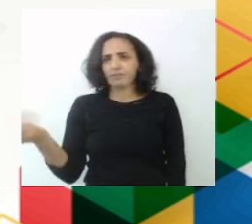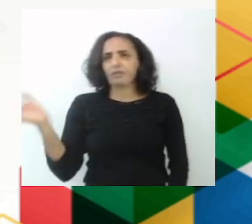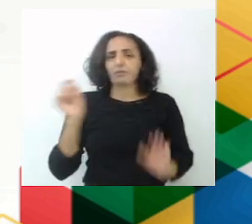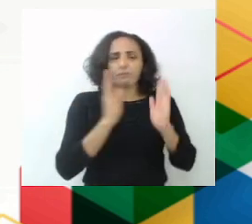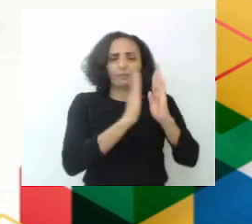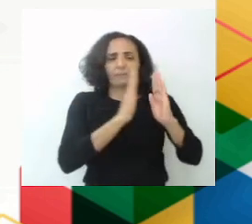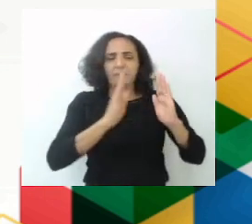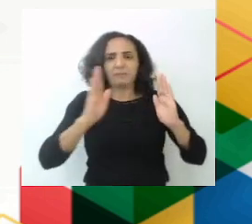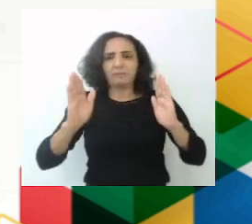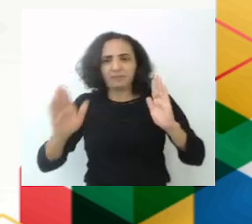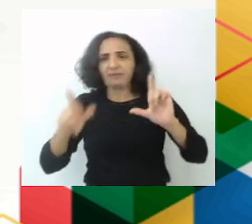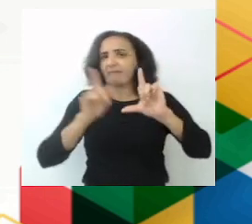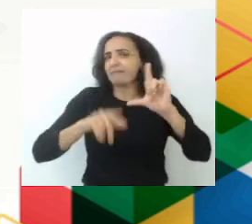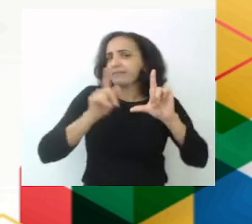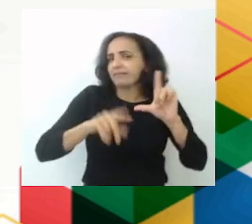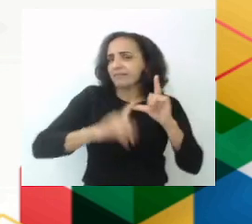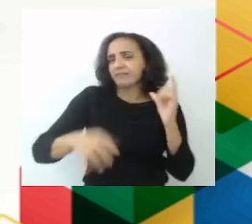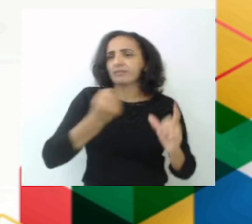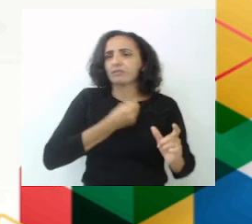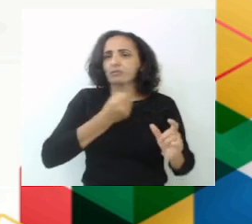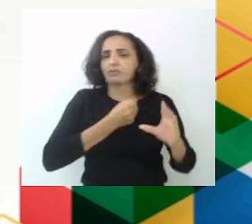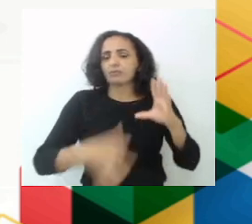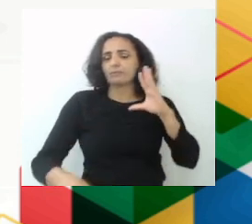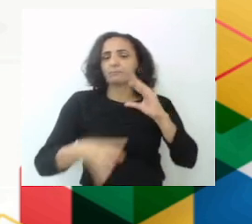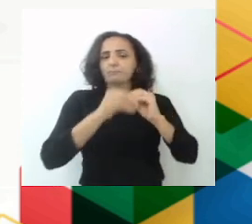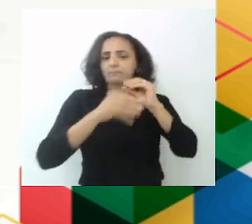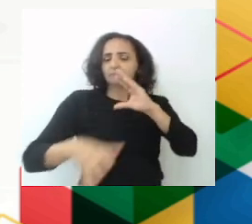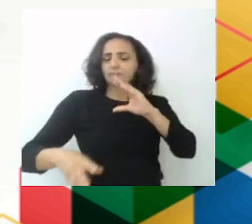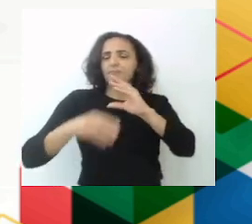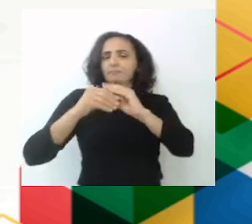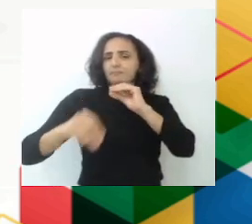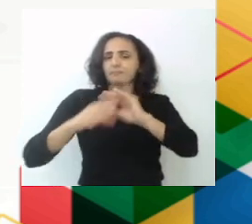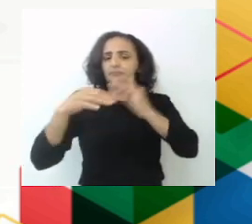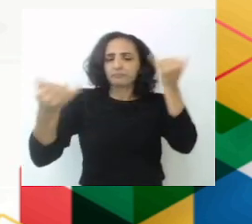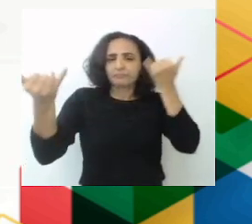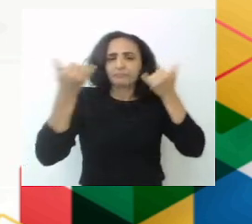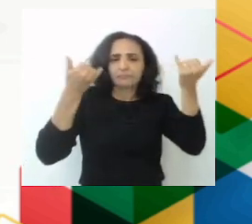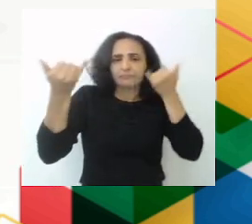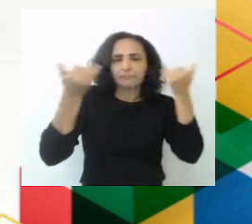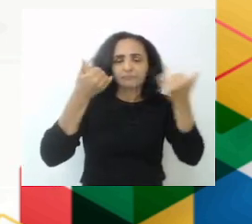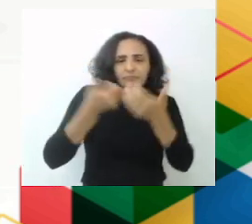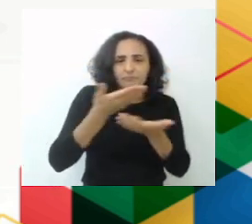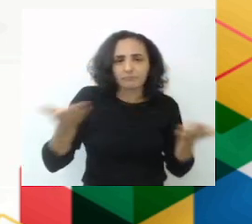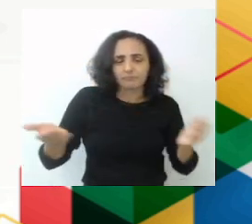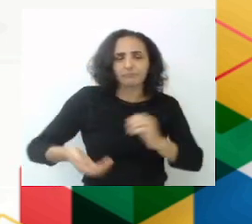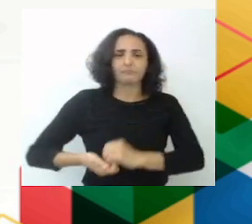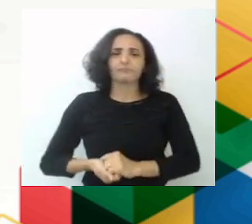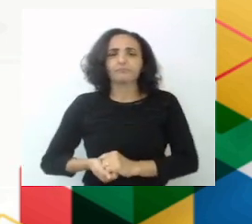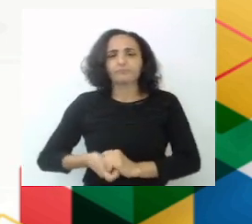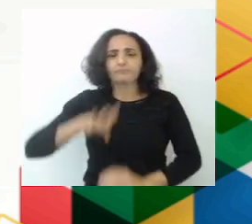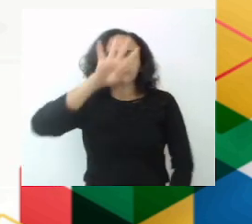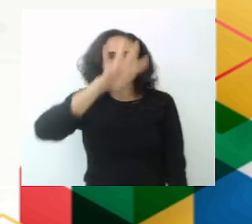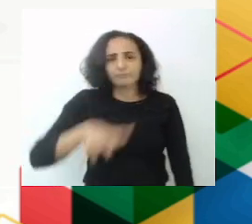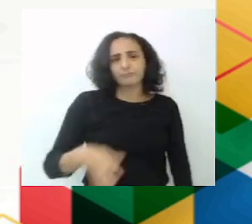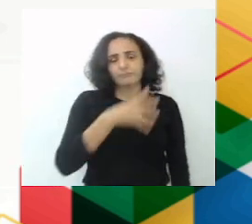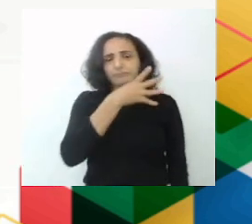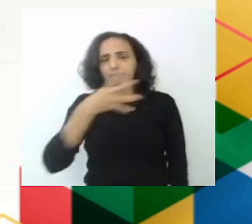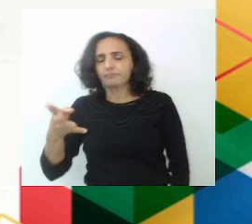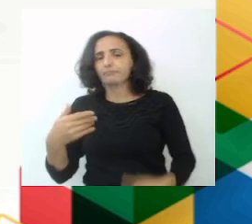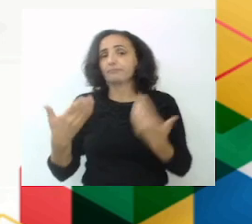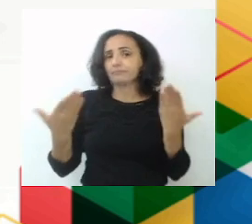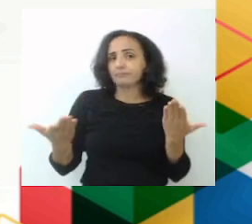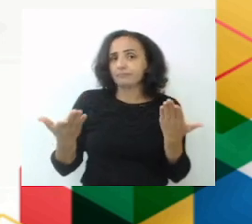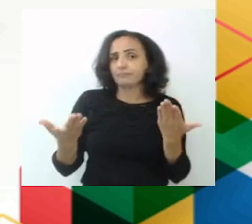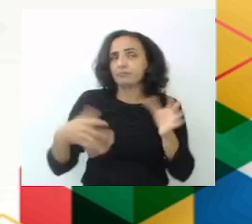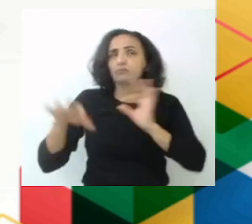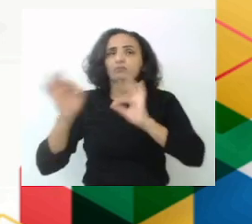muito trabalho na hora da aula. A gente só vai complementando as informações. Construir o gráfico da função. Claro que depois